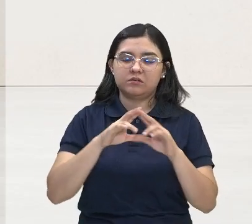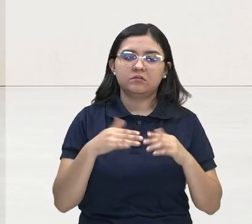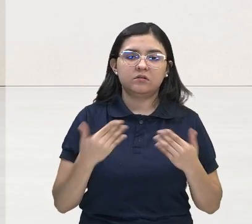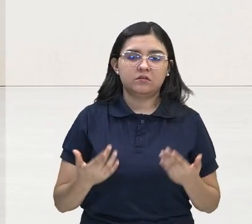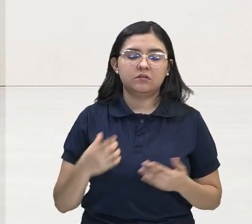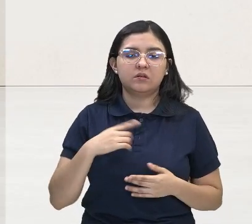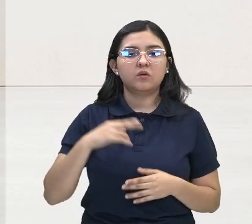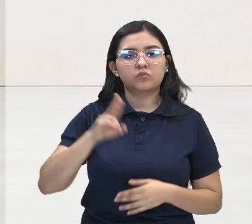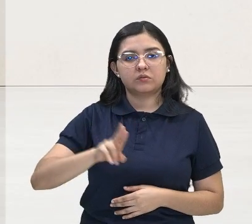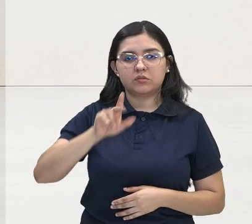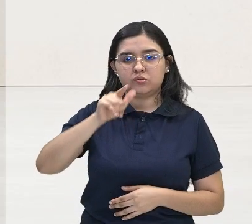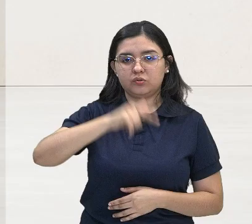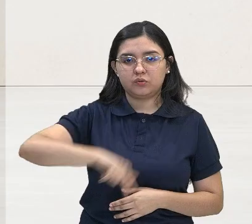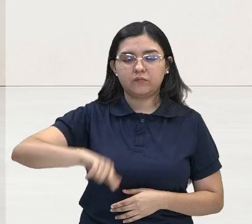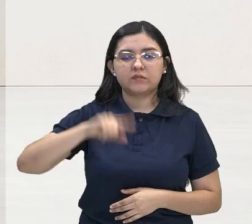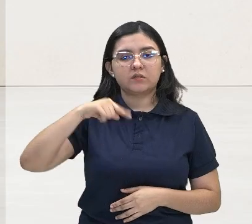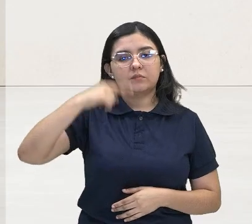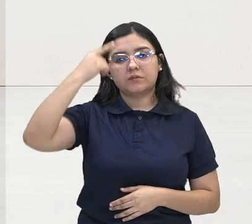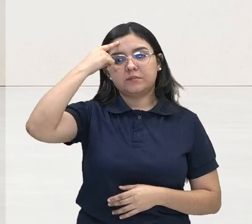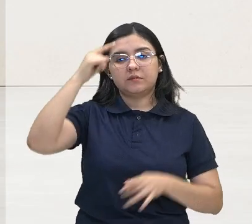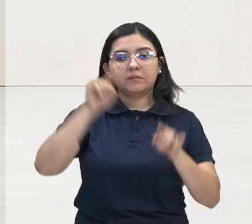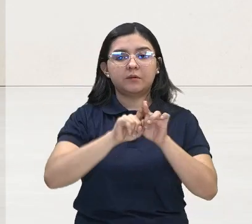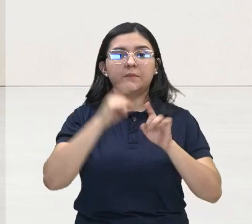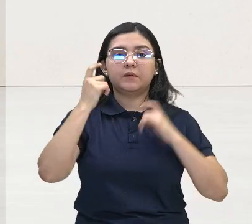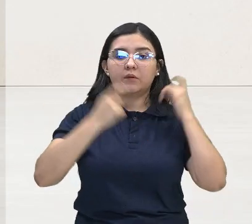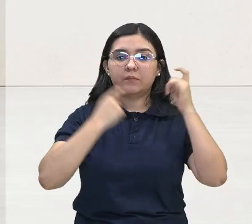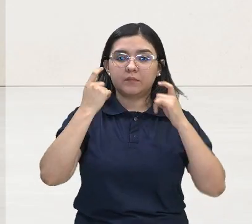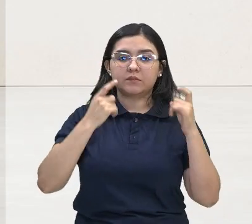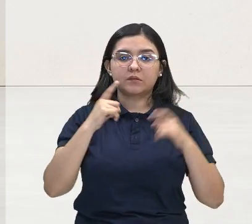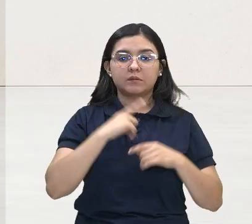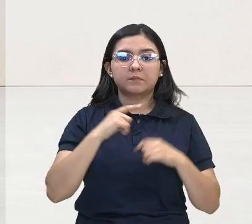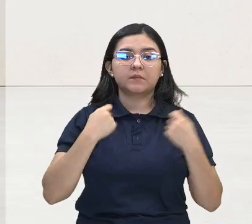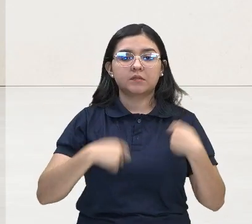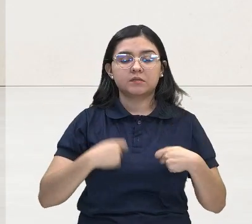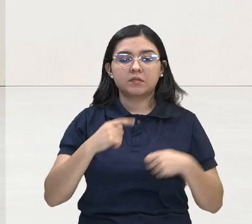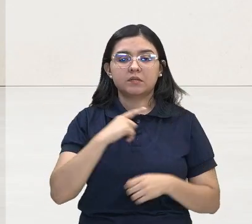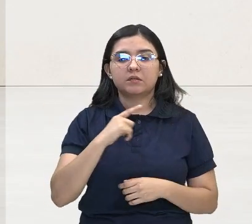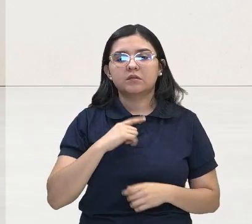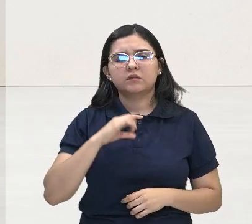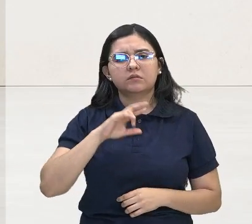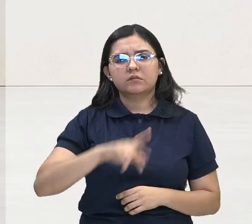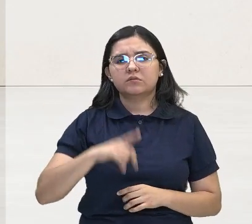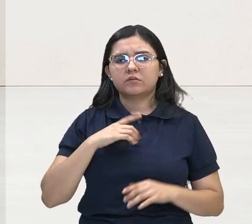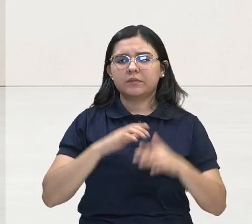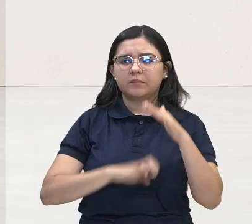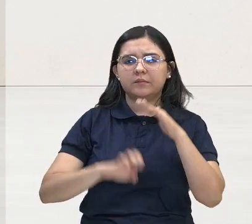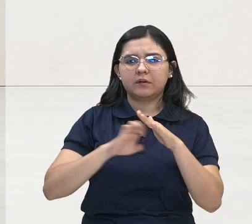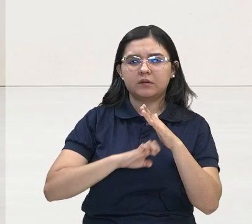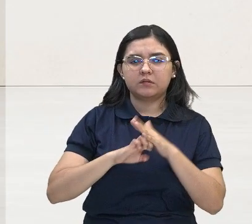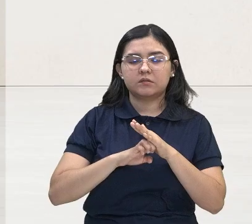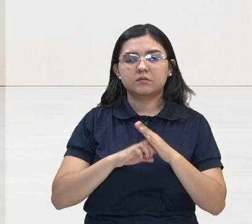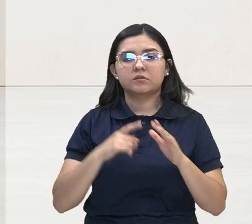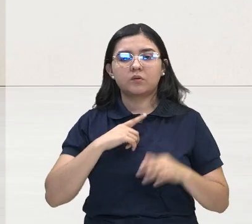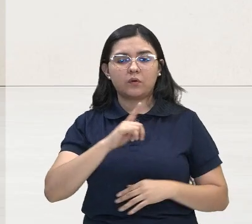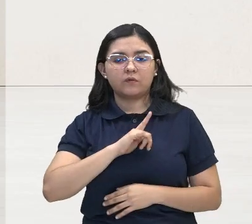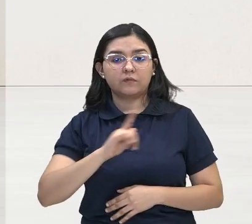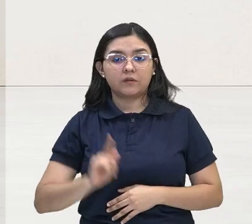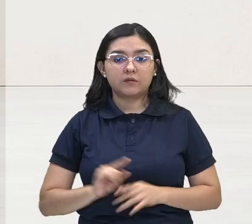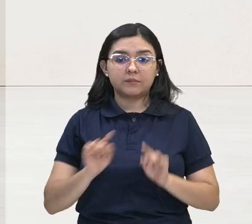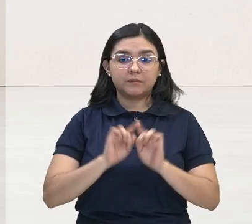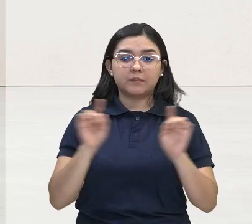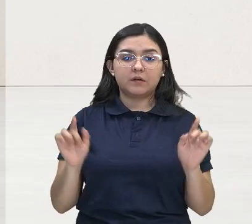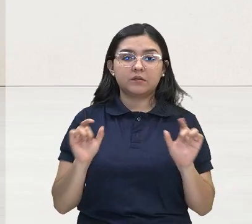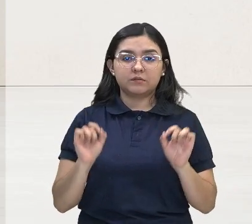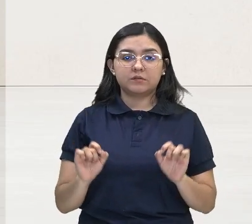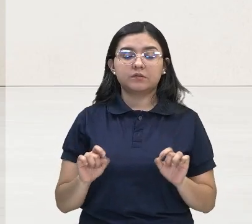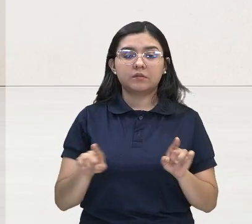este pensamento, é esta preocupação que tem que estar presente, não somente para as empresas, governos,